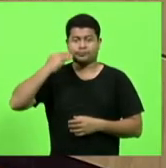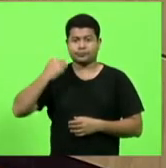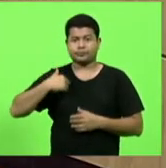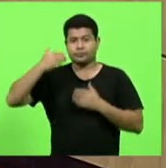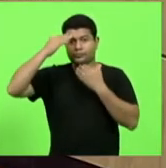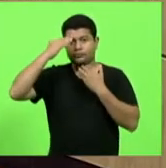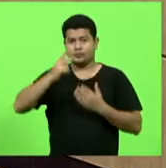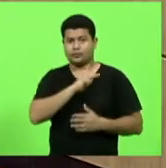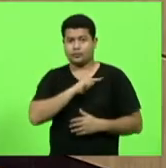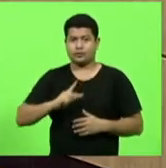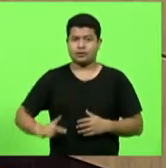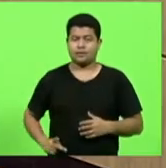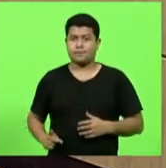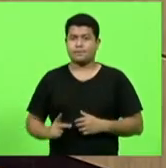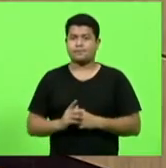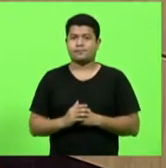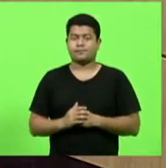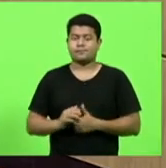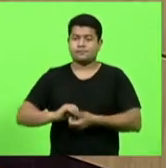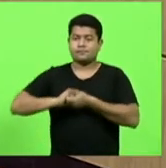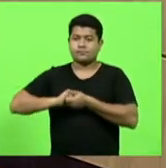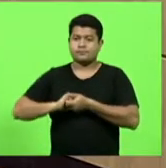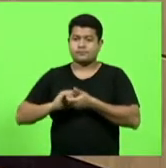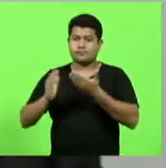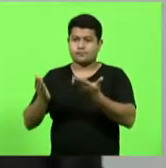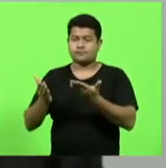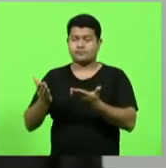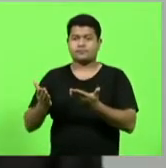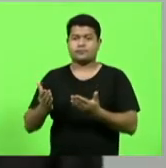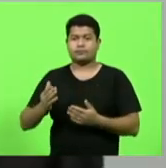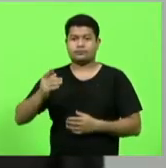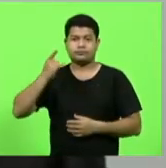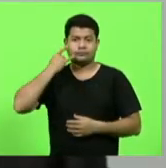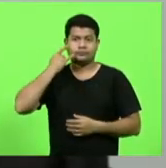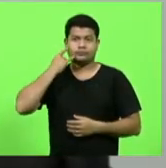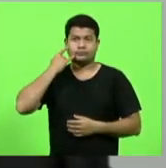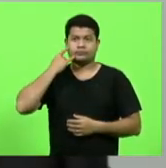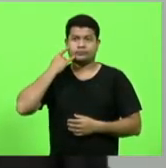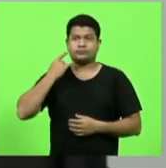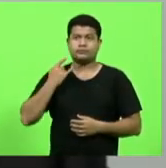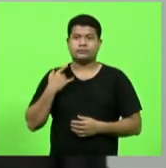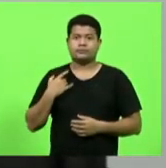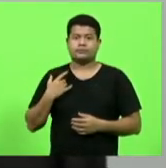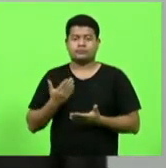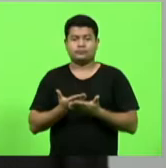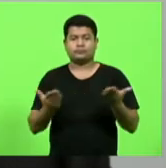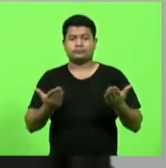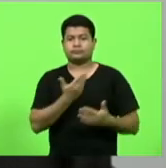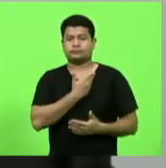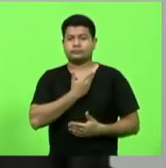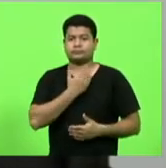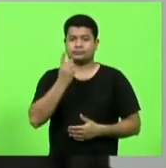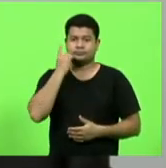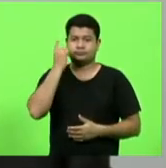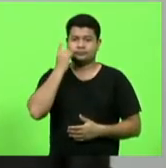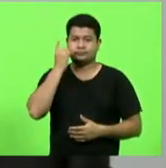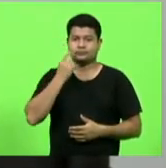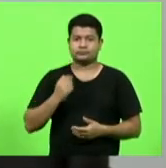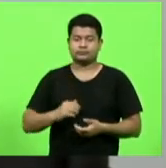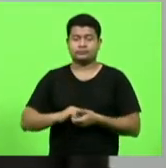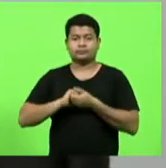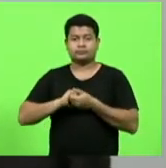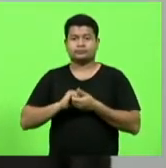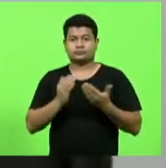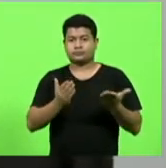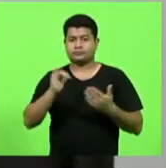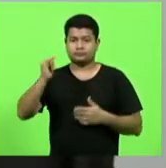presidente. Cumprimento Vossa Excelência, deputado Mauro de Nadal, os nobres colegas. Quero aqui cumprimentar o deputado